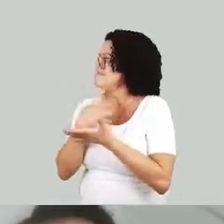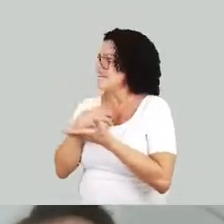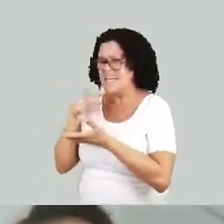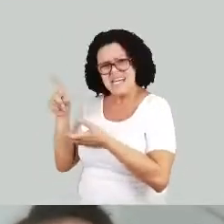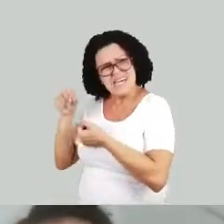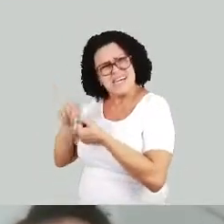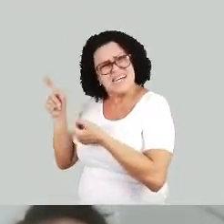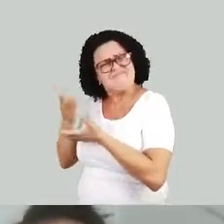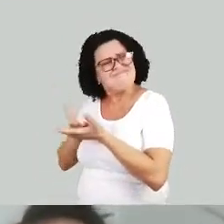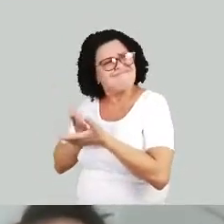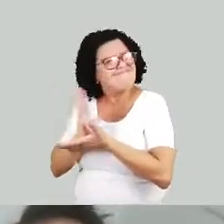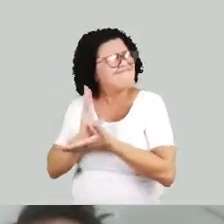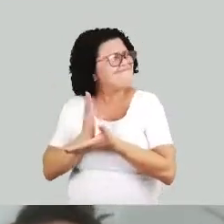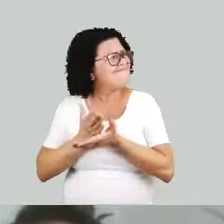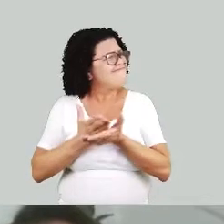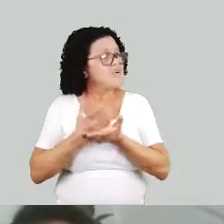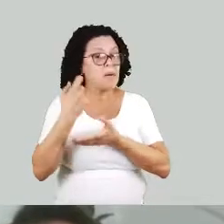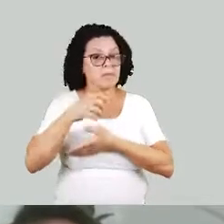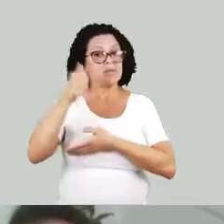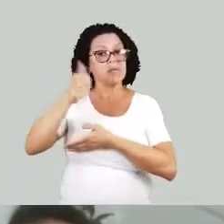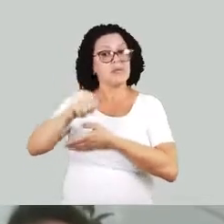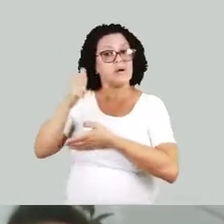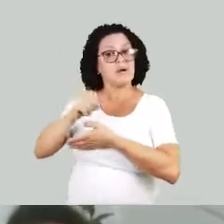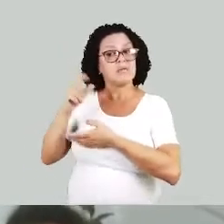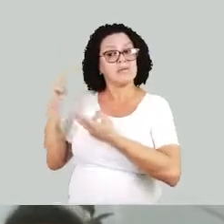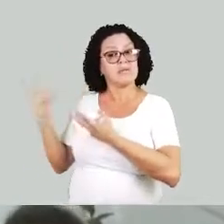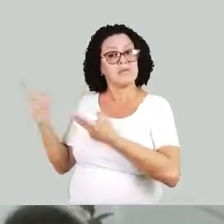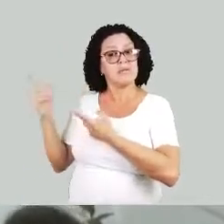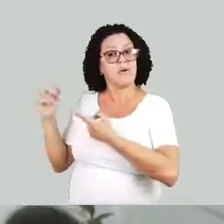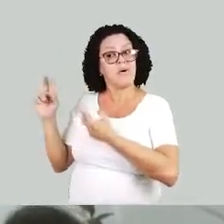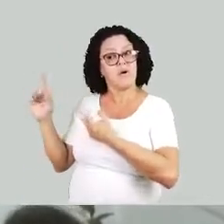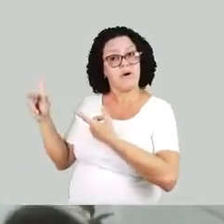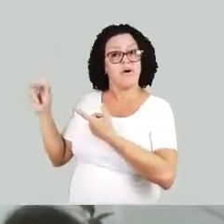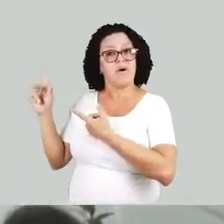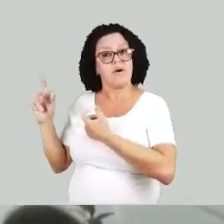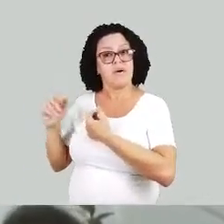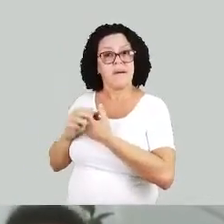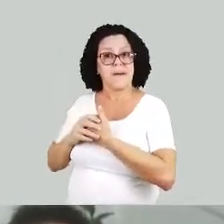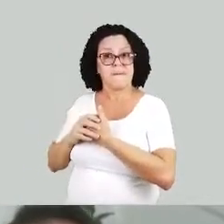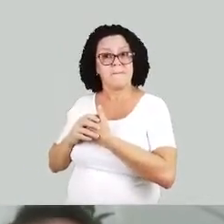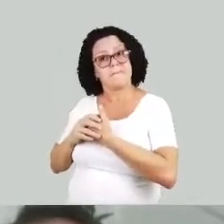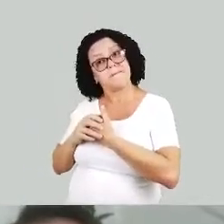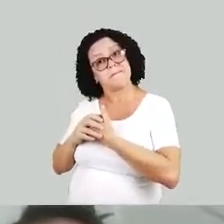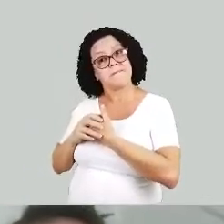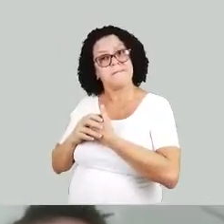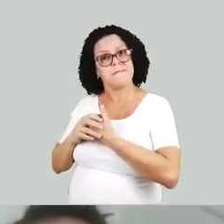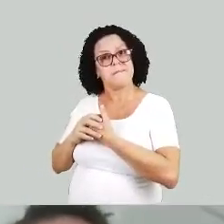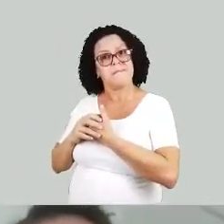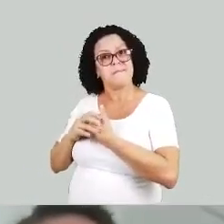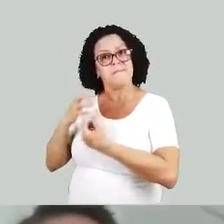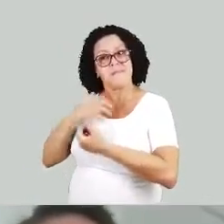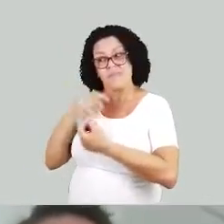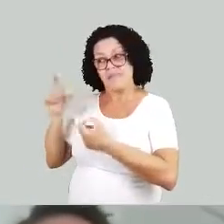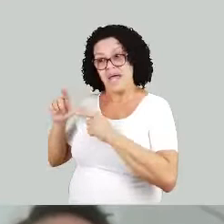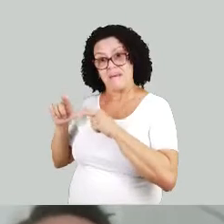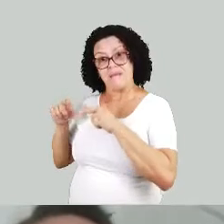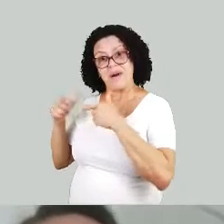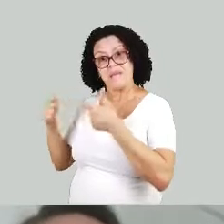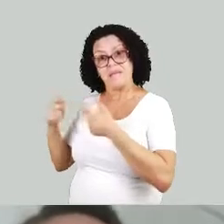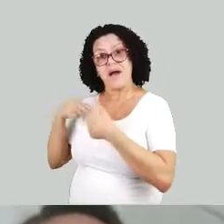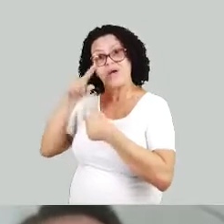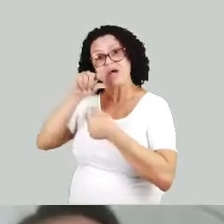outro fez, nós precisamos analisar se a gente teria agido de forma diferente, né? Se aquela atitude não